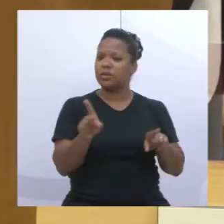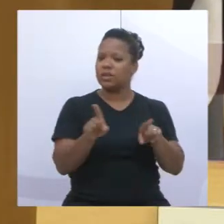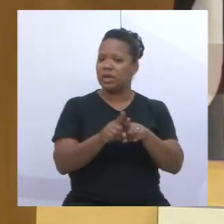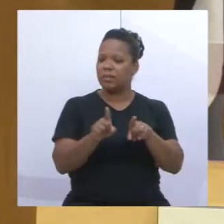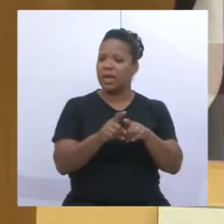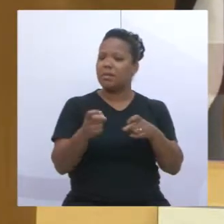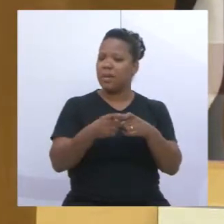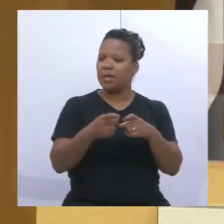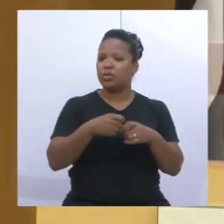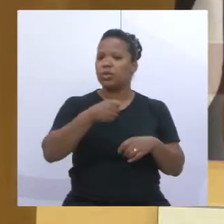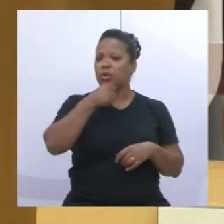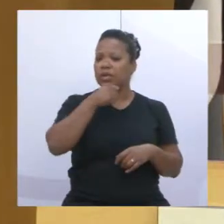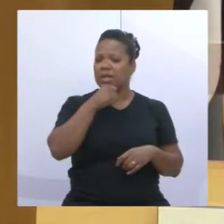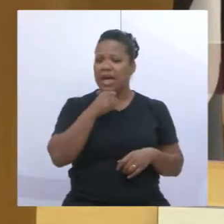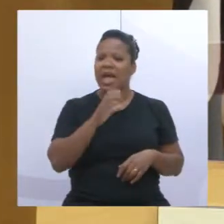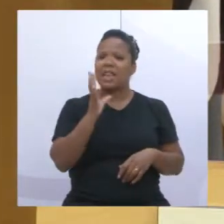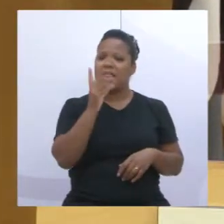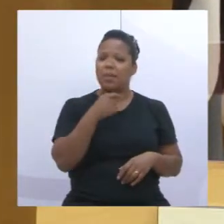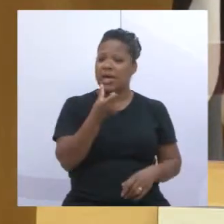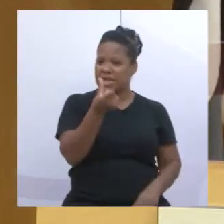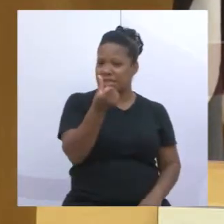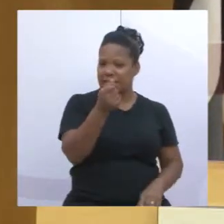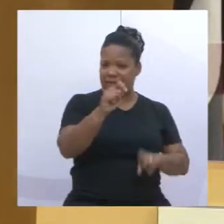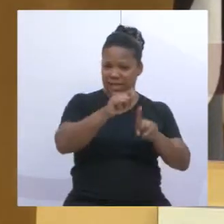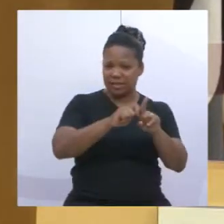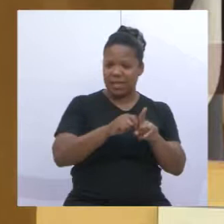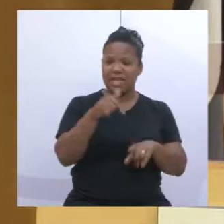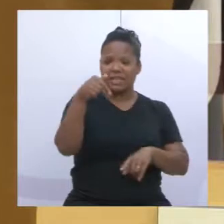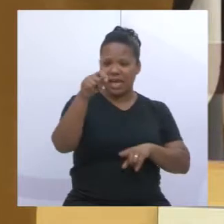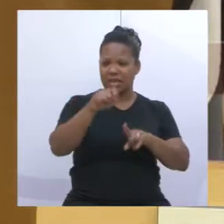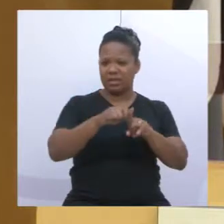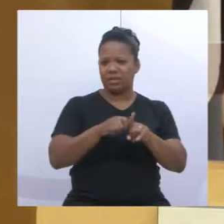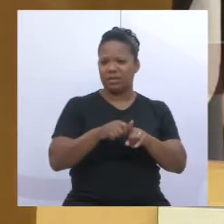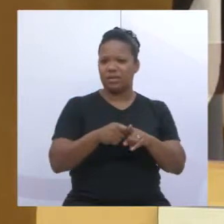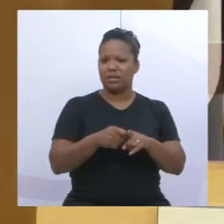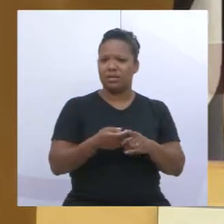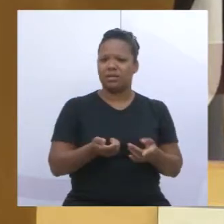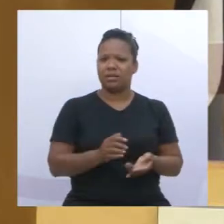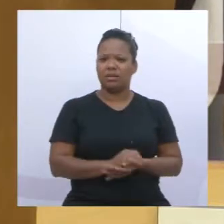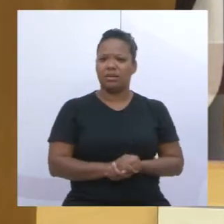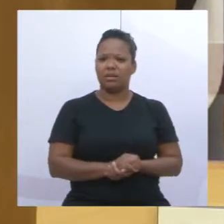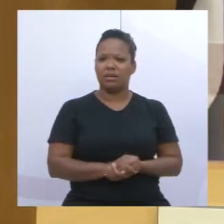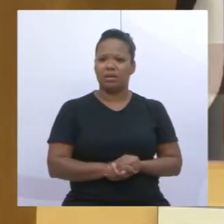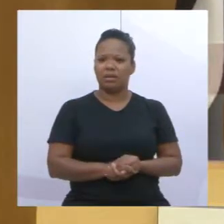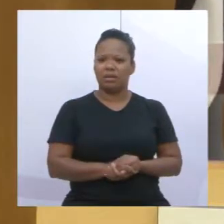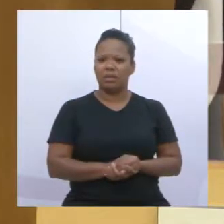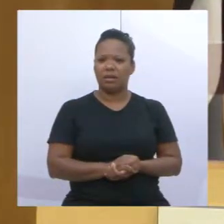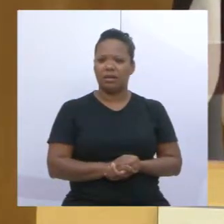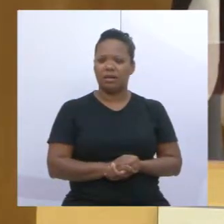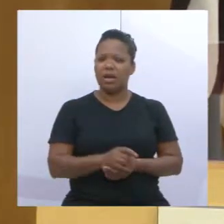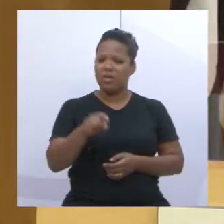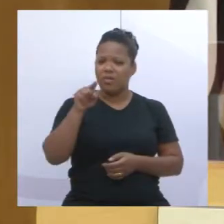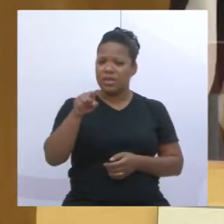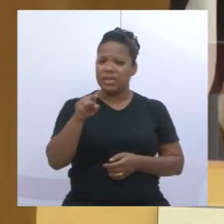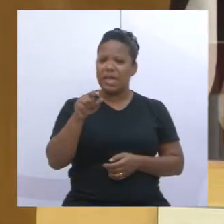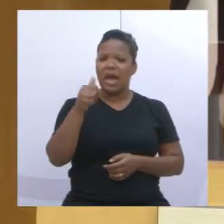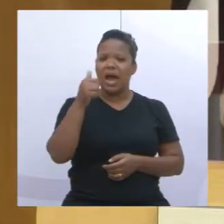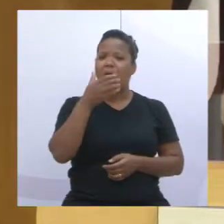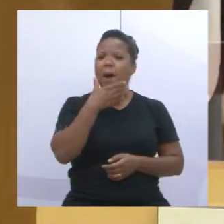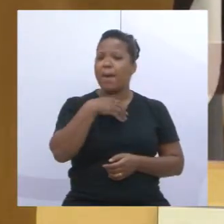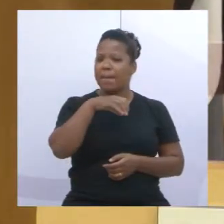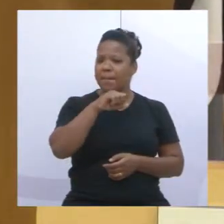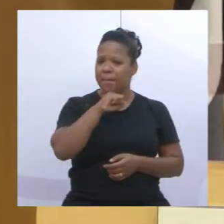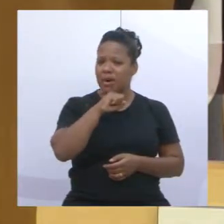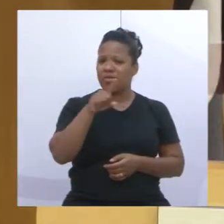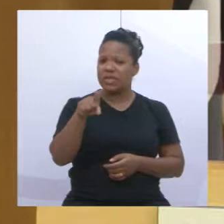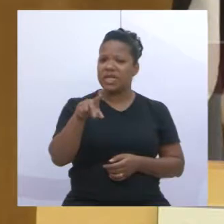consulta do cardiologista demora 6, 7 meses, faz o quê? Você que é pai, você